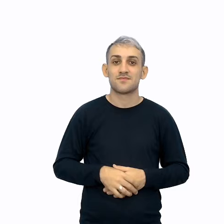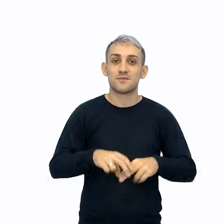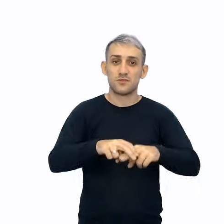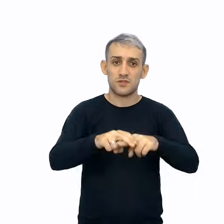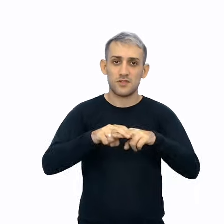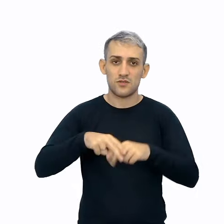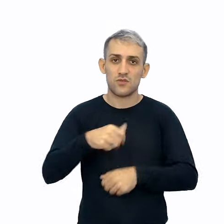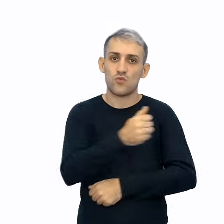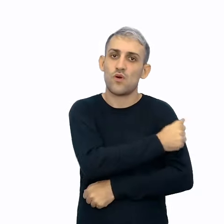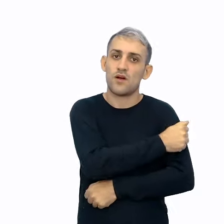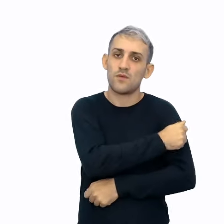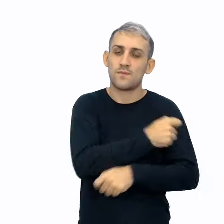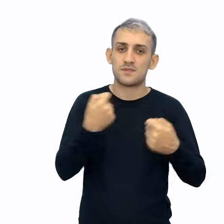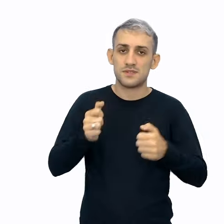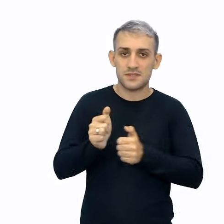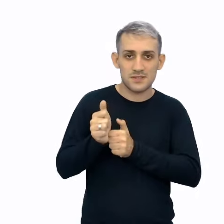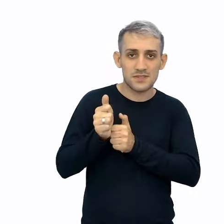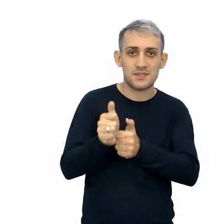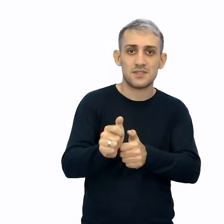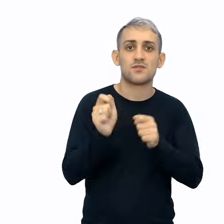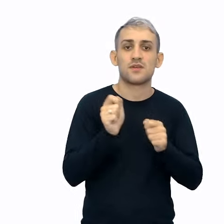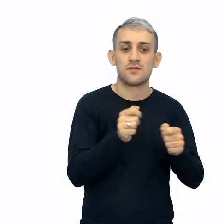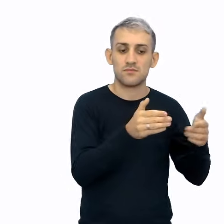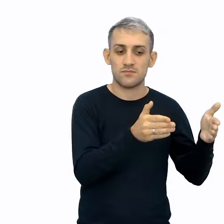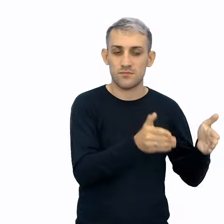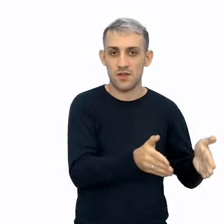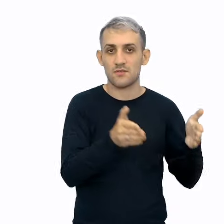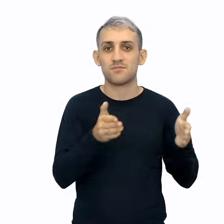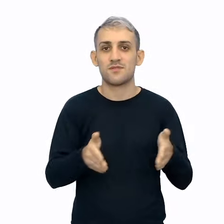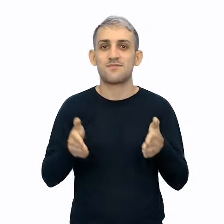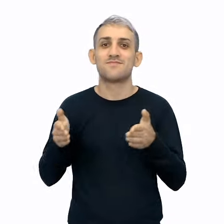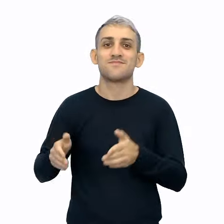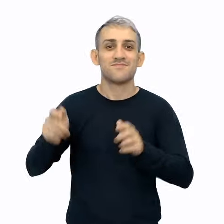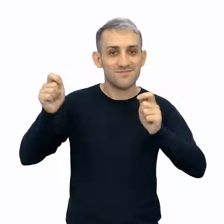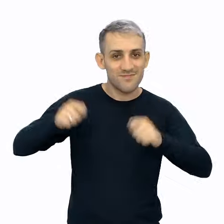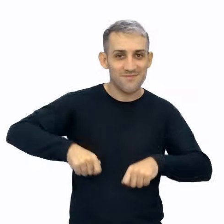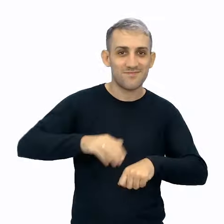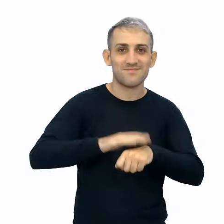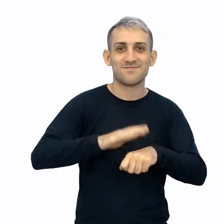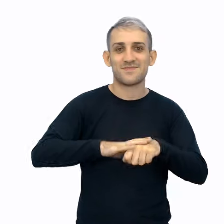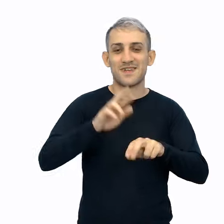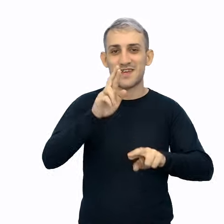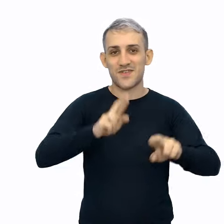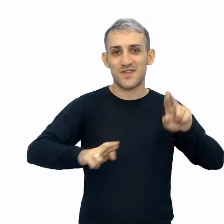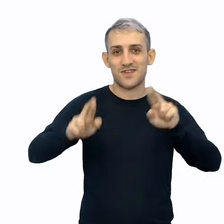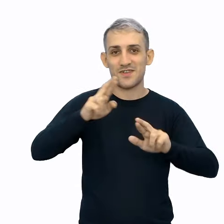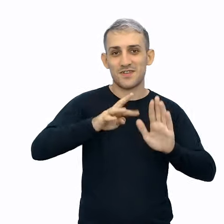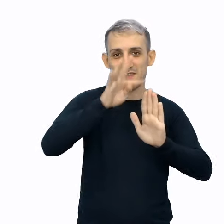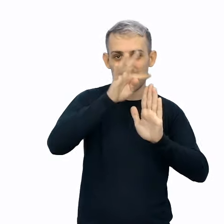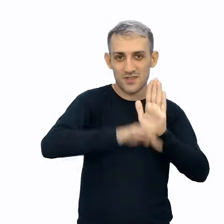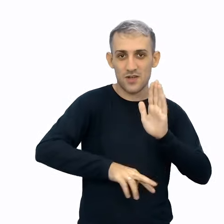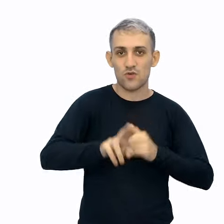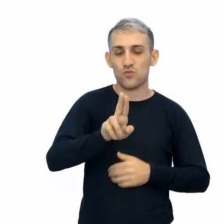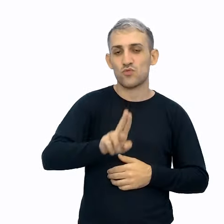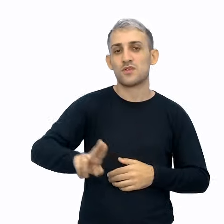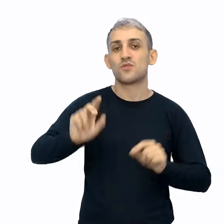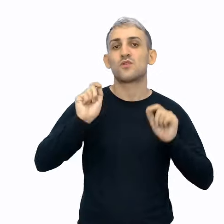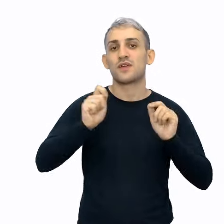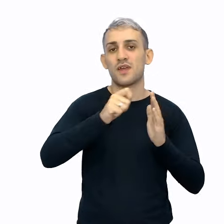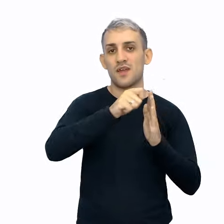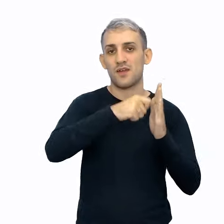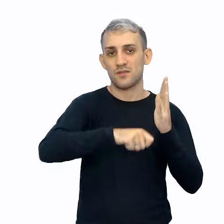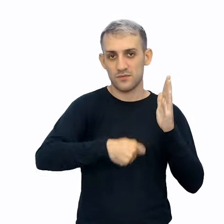alguns passos para que ele possa realmente fazer a revisão textual por meio dessas rubricas então